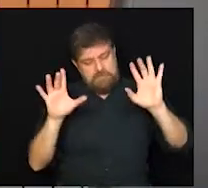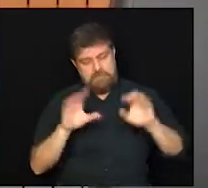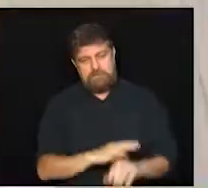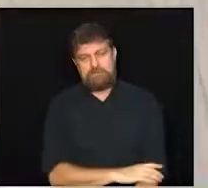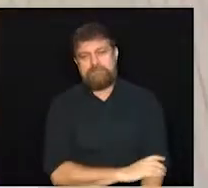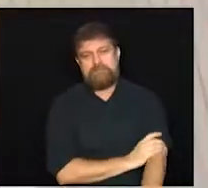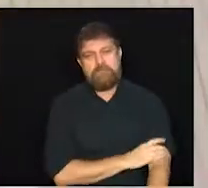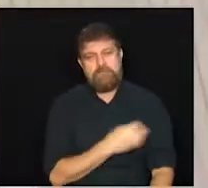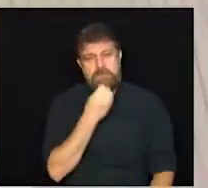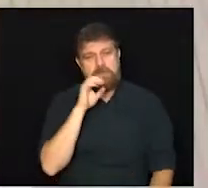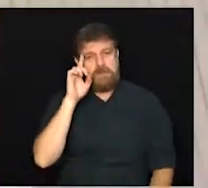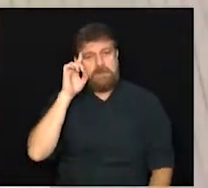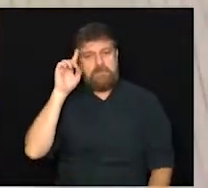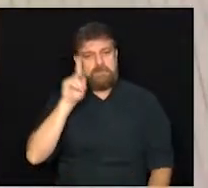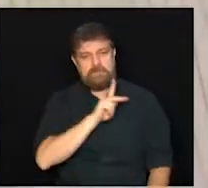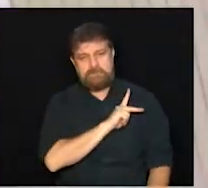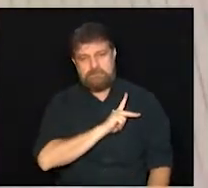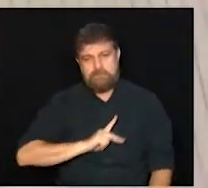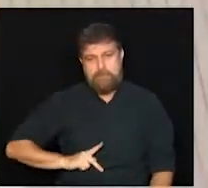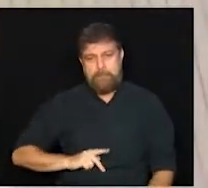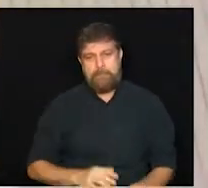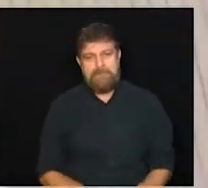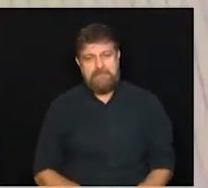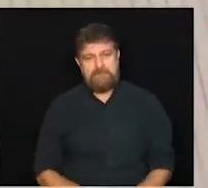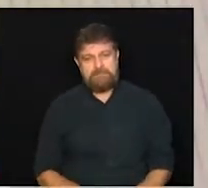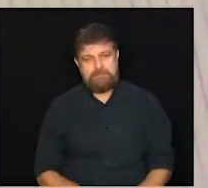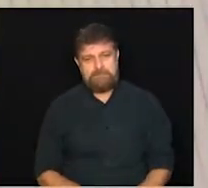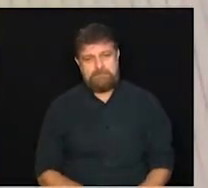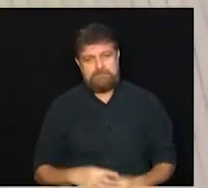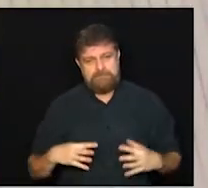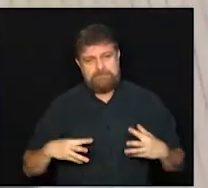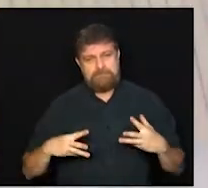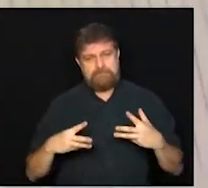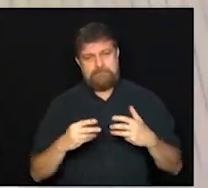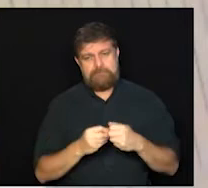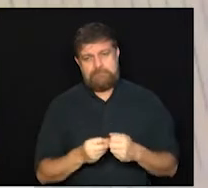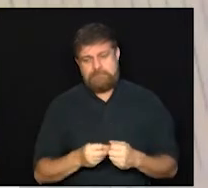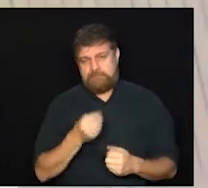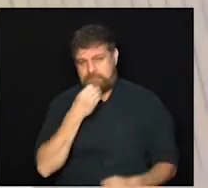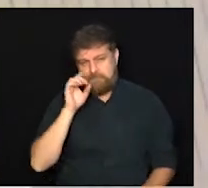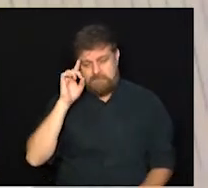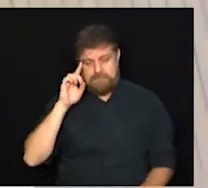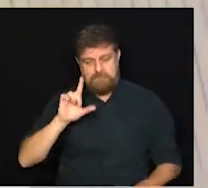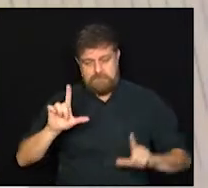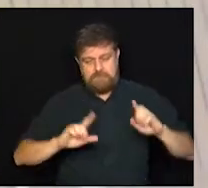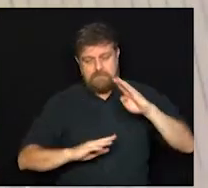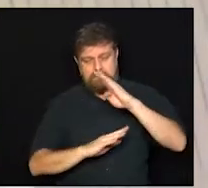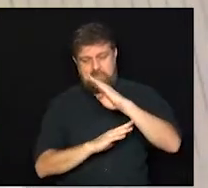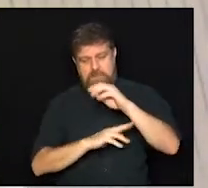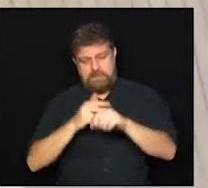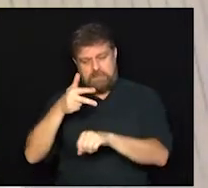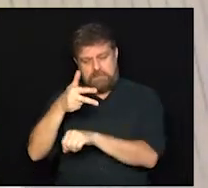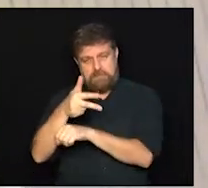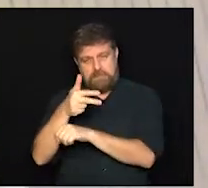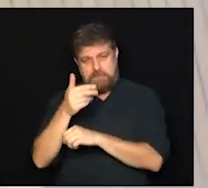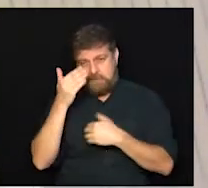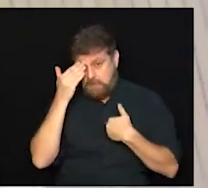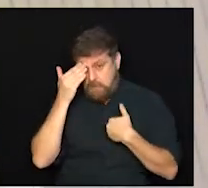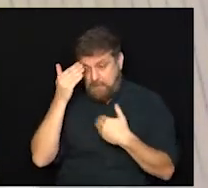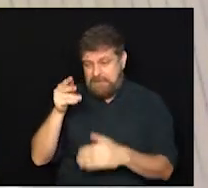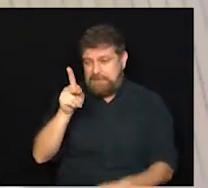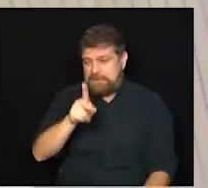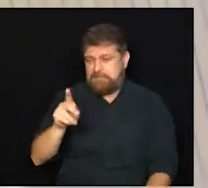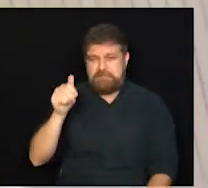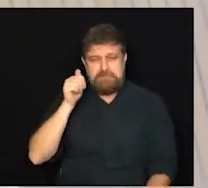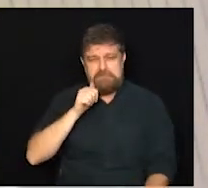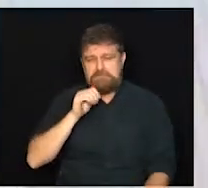Bom dia, presidente. Bom dia a todos, participantes, TV Câmara. Obrigado, professor, pela